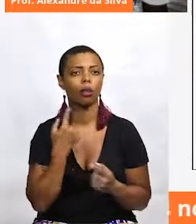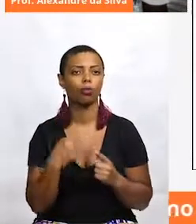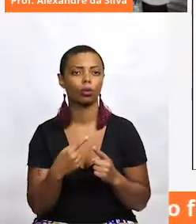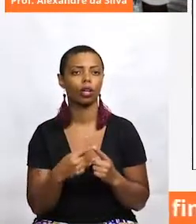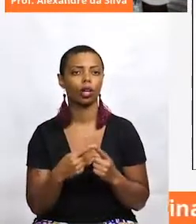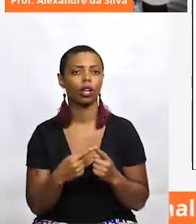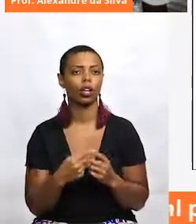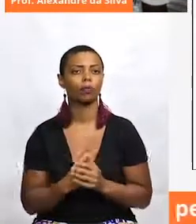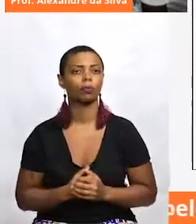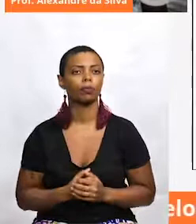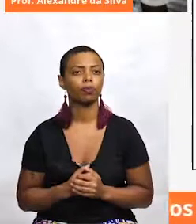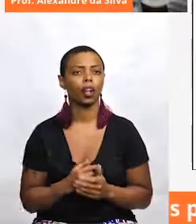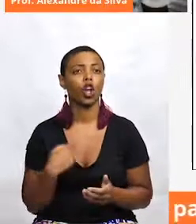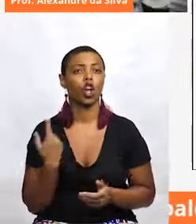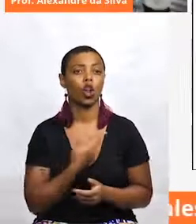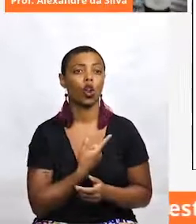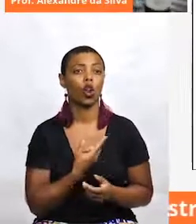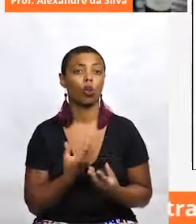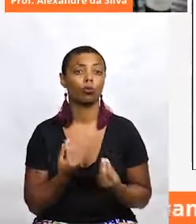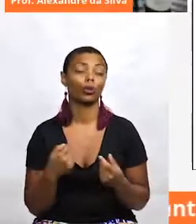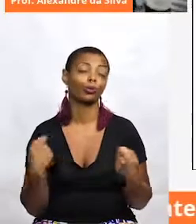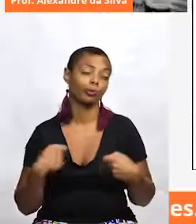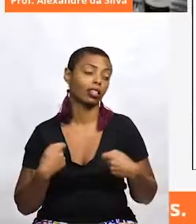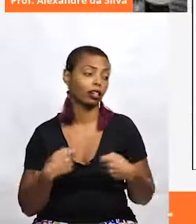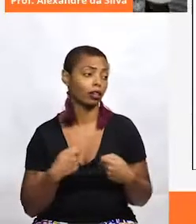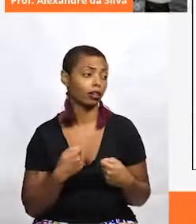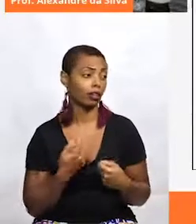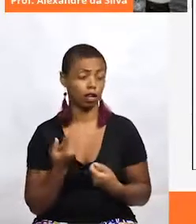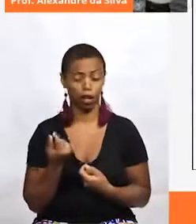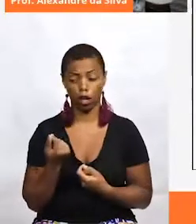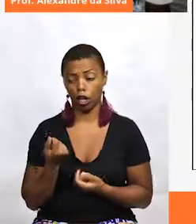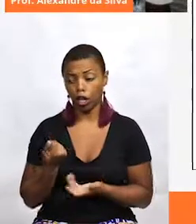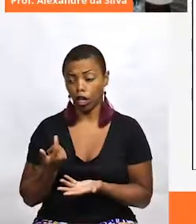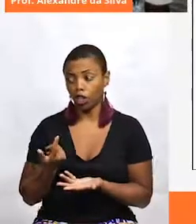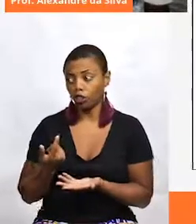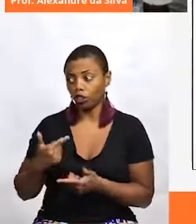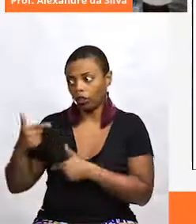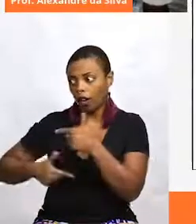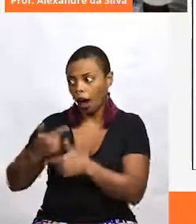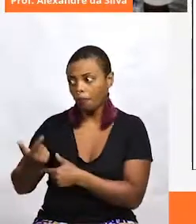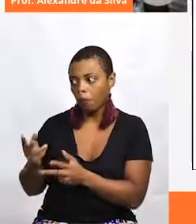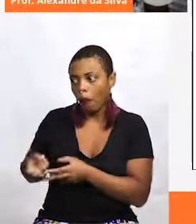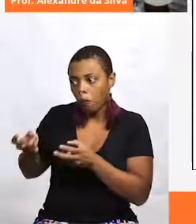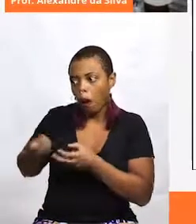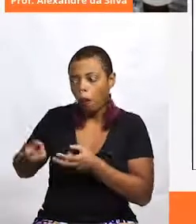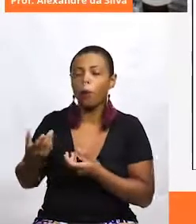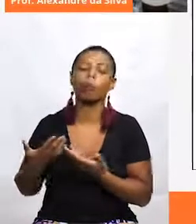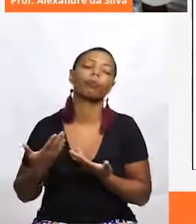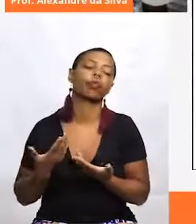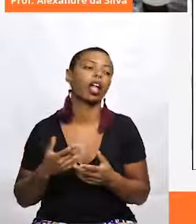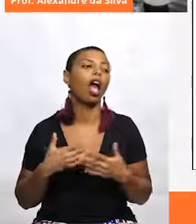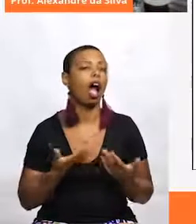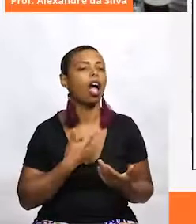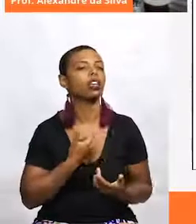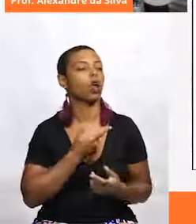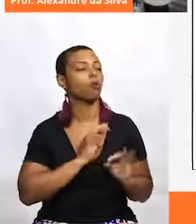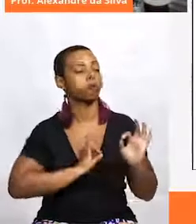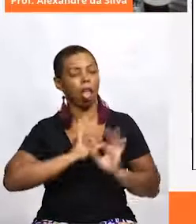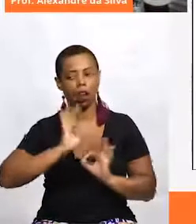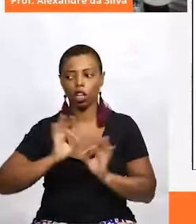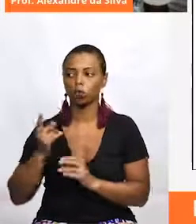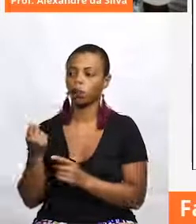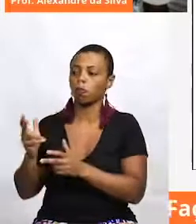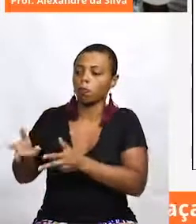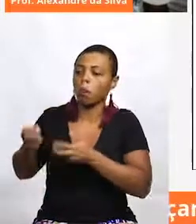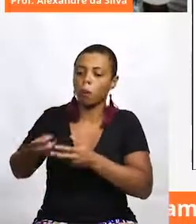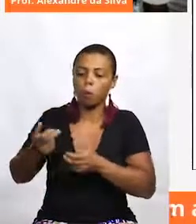nós, custear a vida, bancar a vida financeiramente. Então eu fiz um planejamento para abandonar